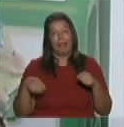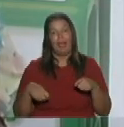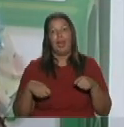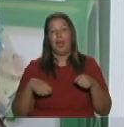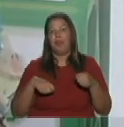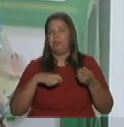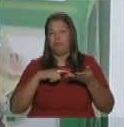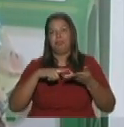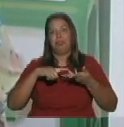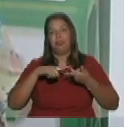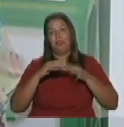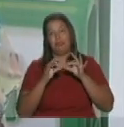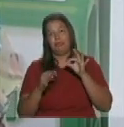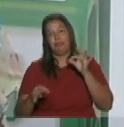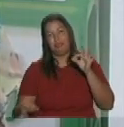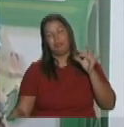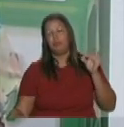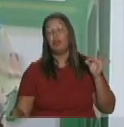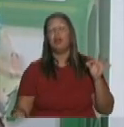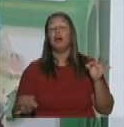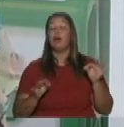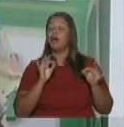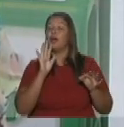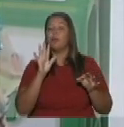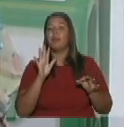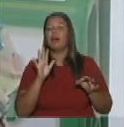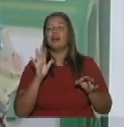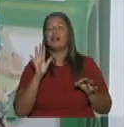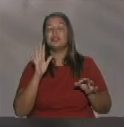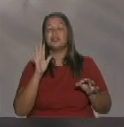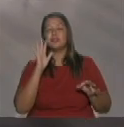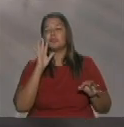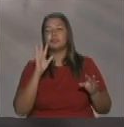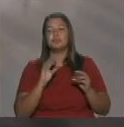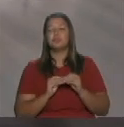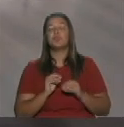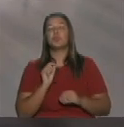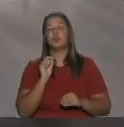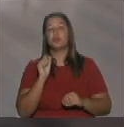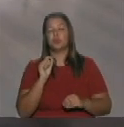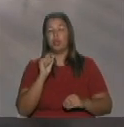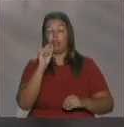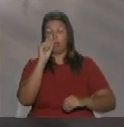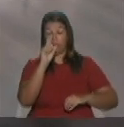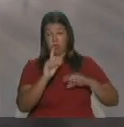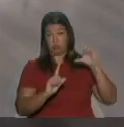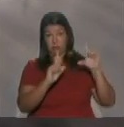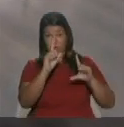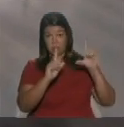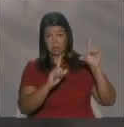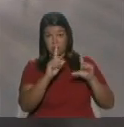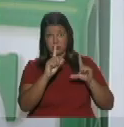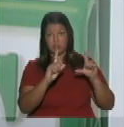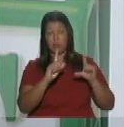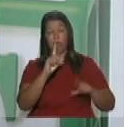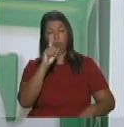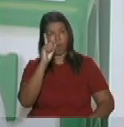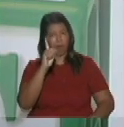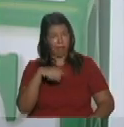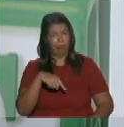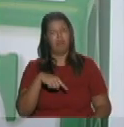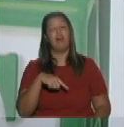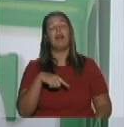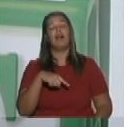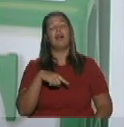daria aqui pra gente fazer vários programas só sobre esse livro. Sim, mas o que mais chamou a sua televisão atenção? É